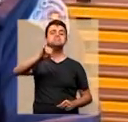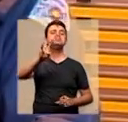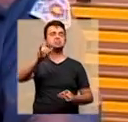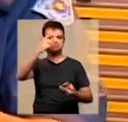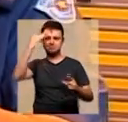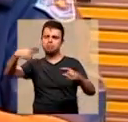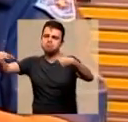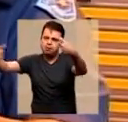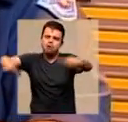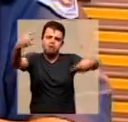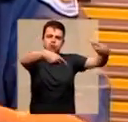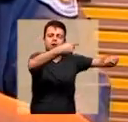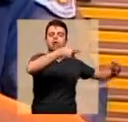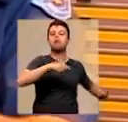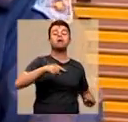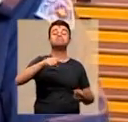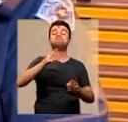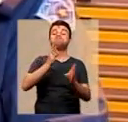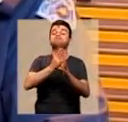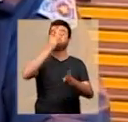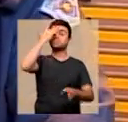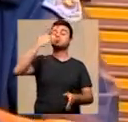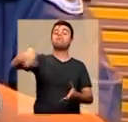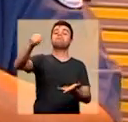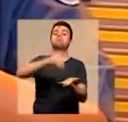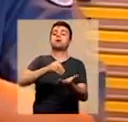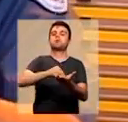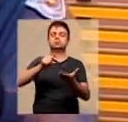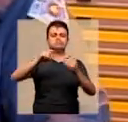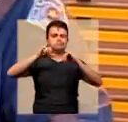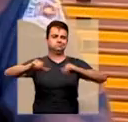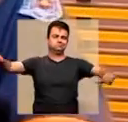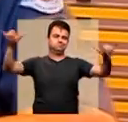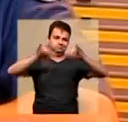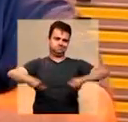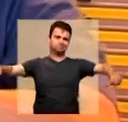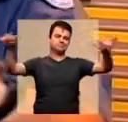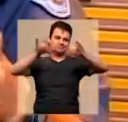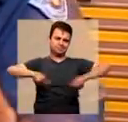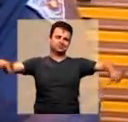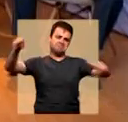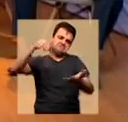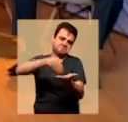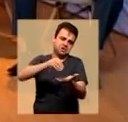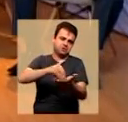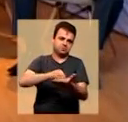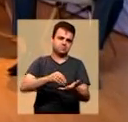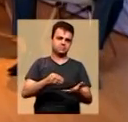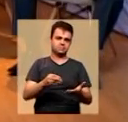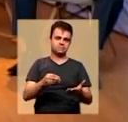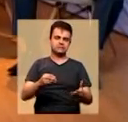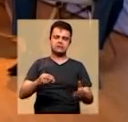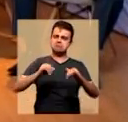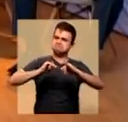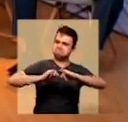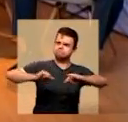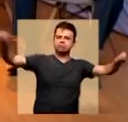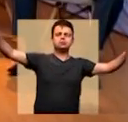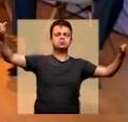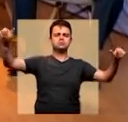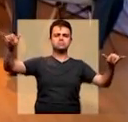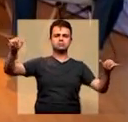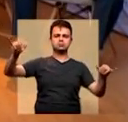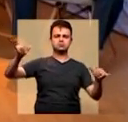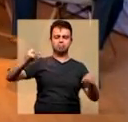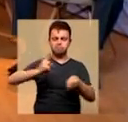o que falta nas pessoas é a publicidade. Então, antes de implantar qualquer alteração da noite para o dia, poderíamos propor